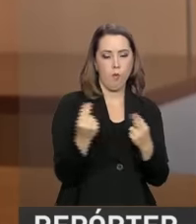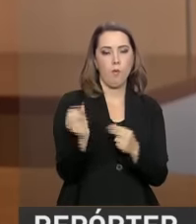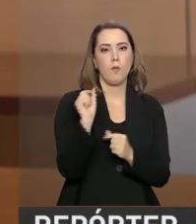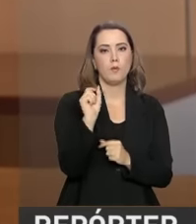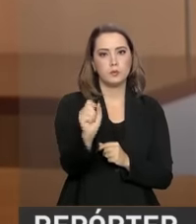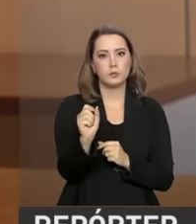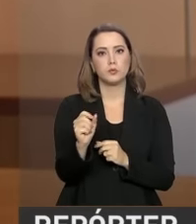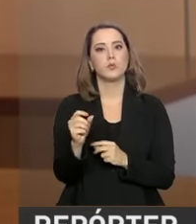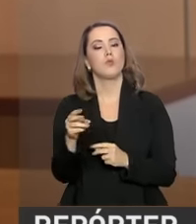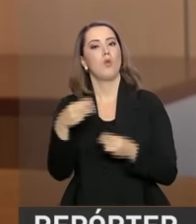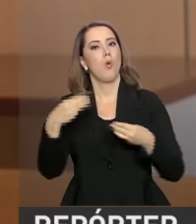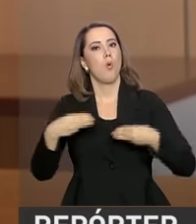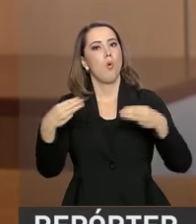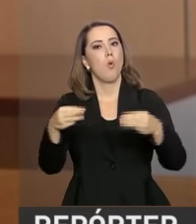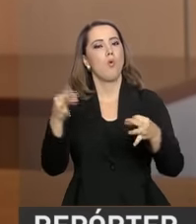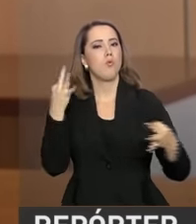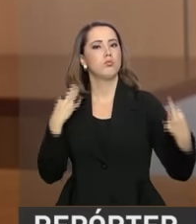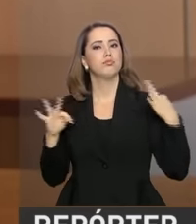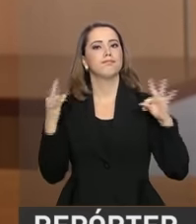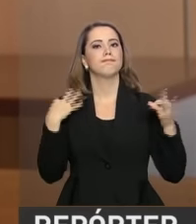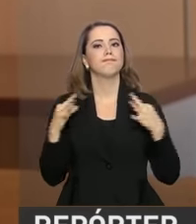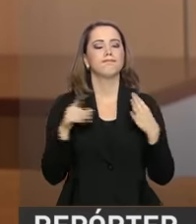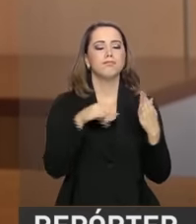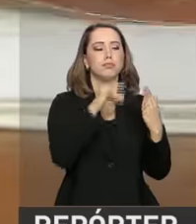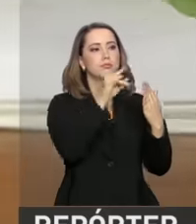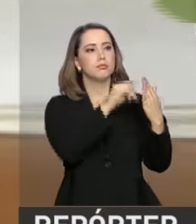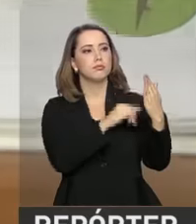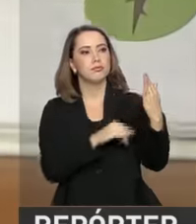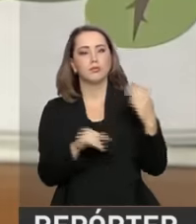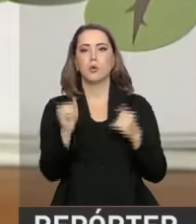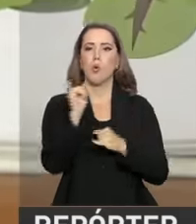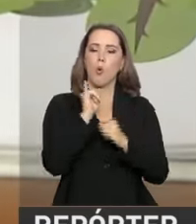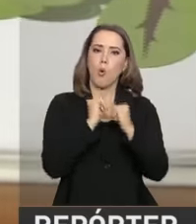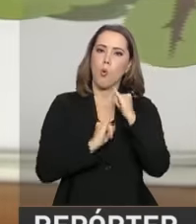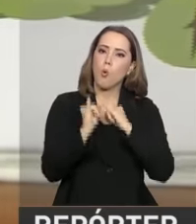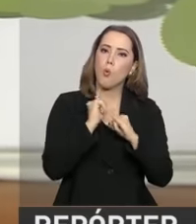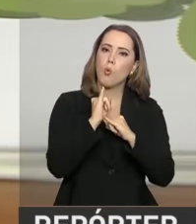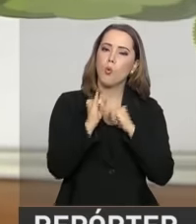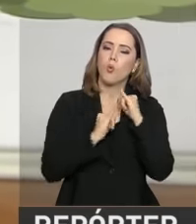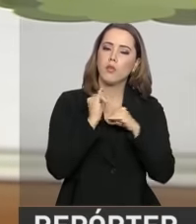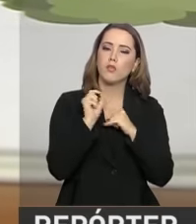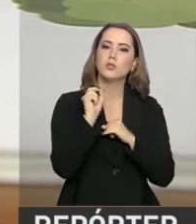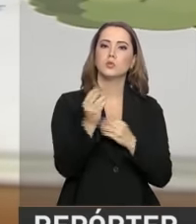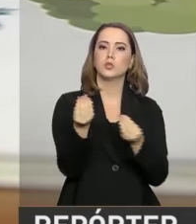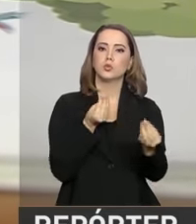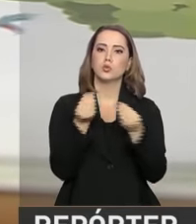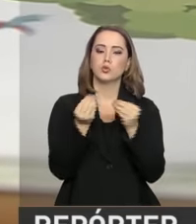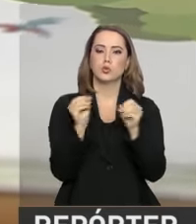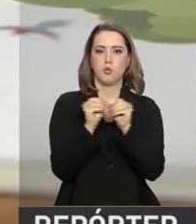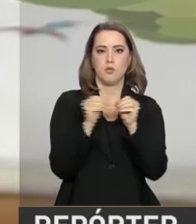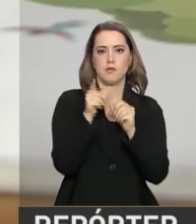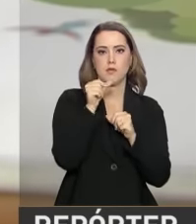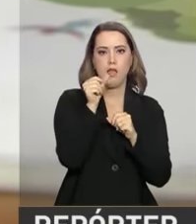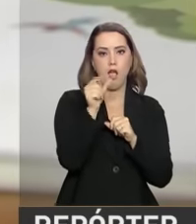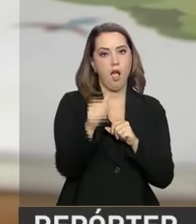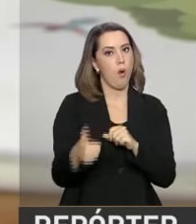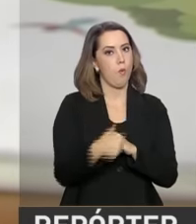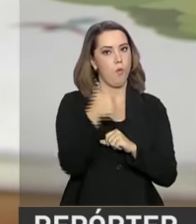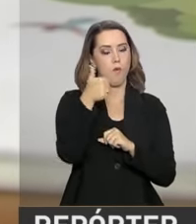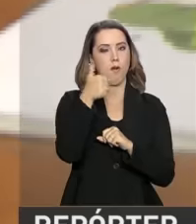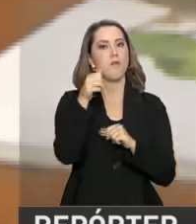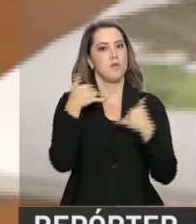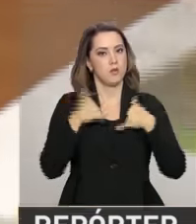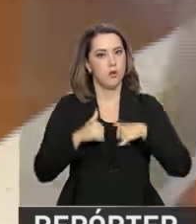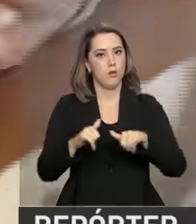o Ministério do Turismo lançou um guia na internet com informações sobre o uso eficiente da água e da energia e dicas para